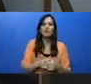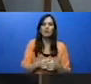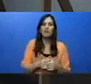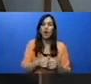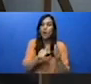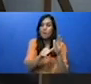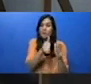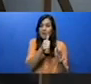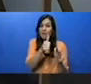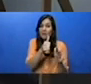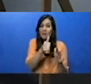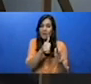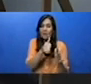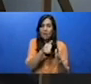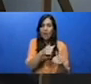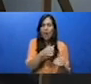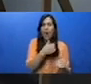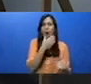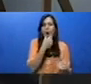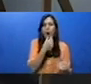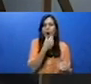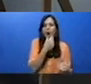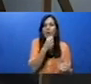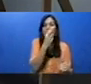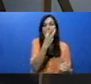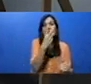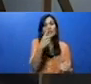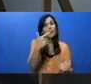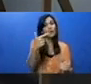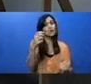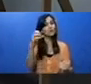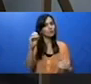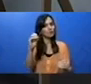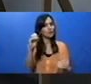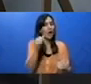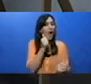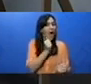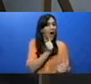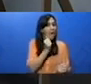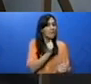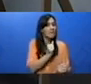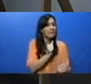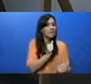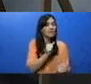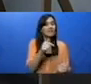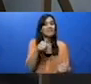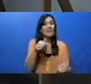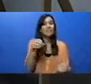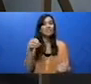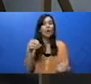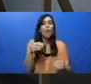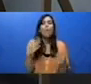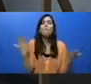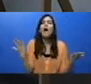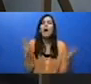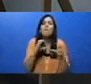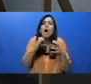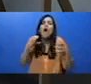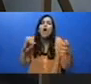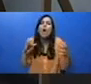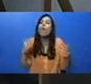O Daniel compôs 320, a Alessandra 700. Qual é o maior número em terceiro ano?